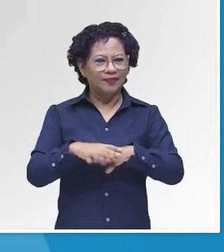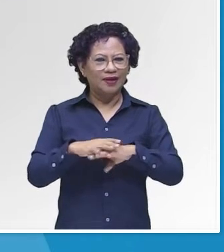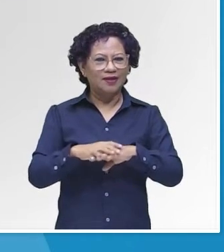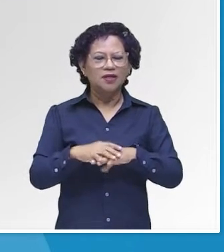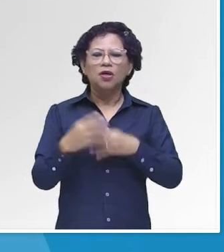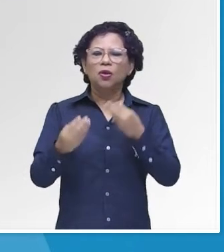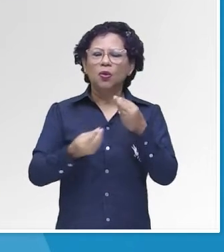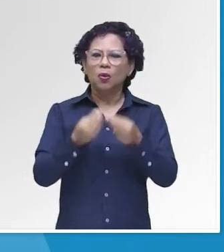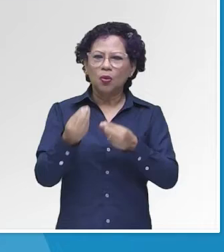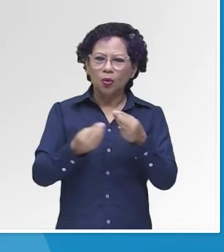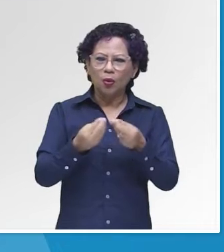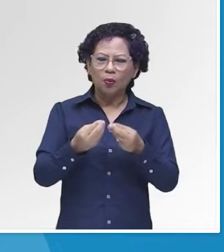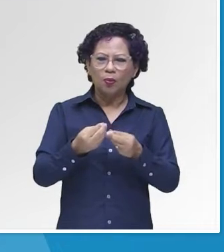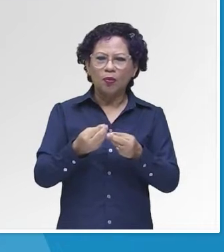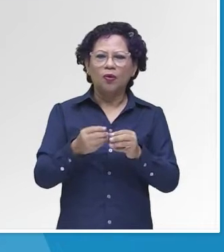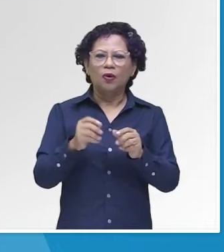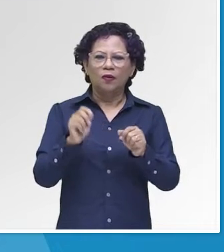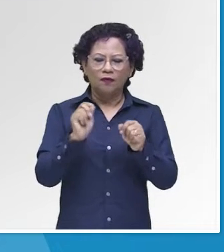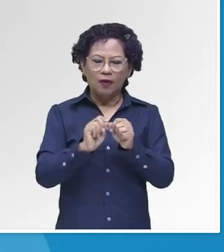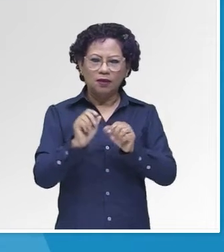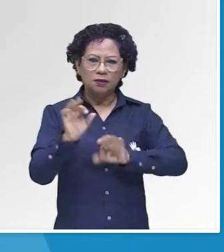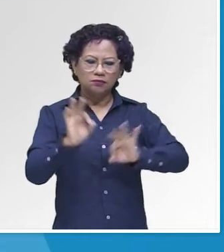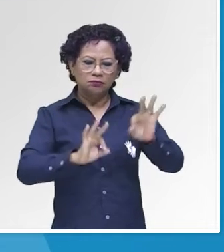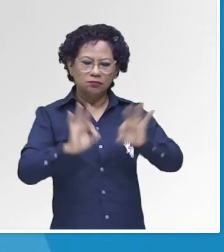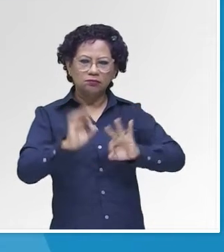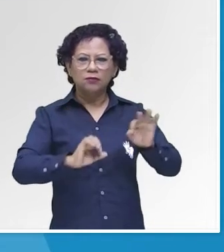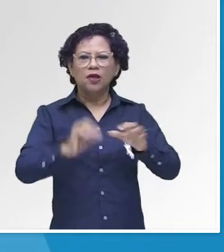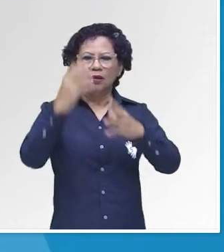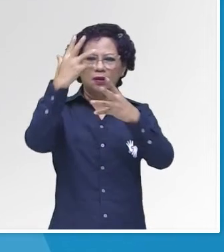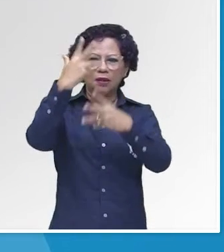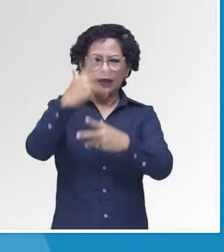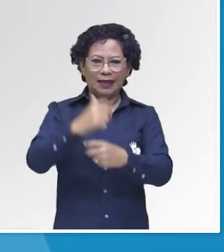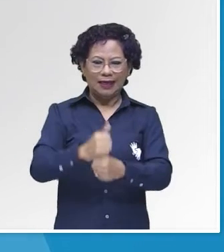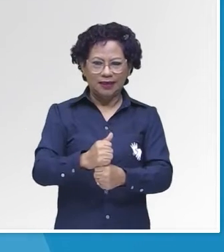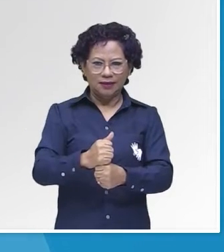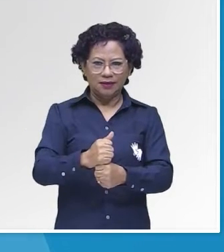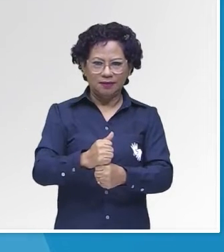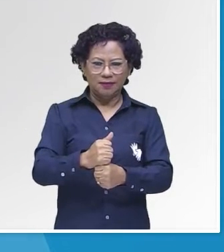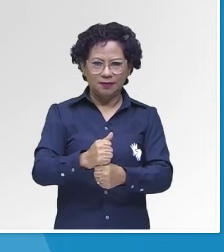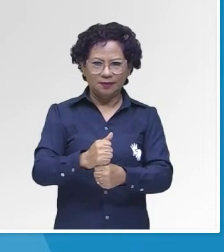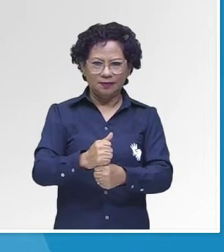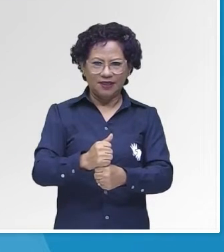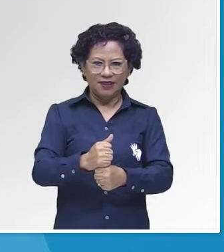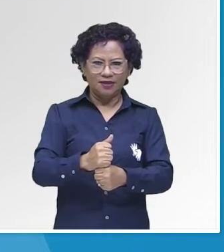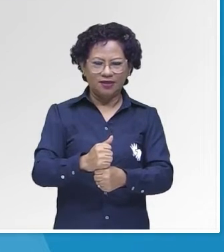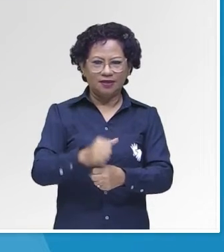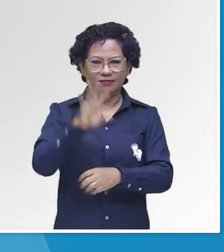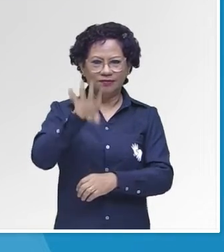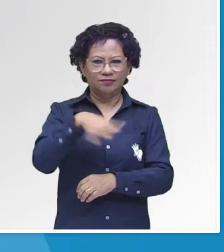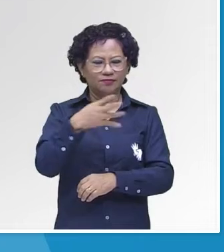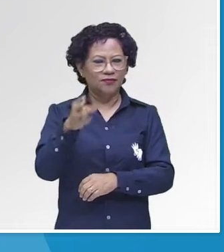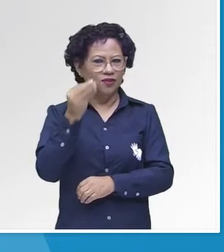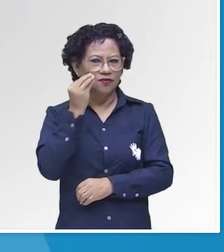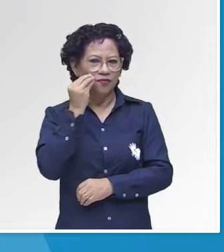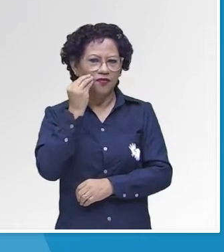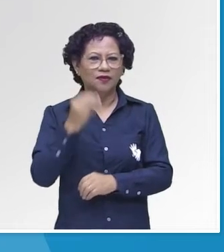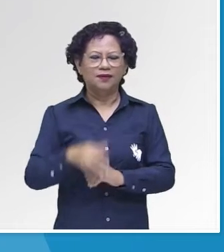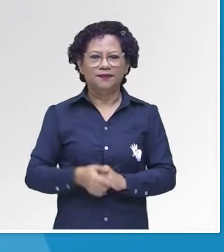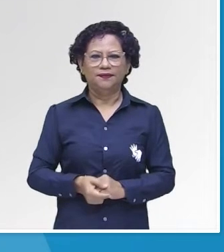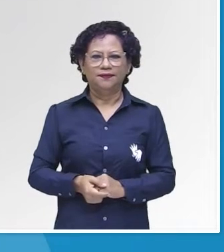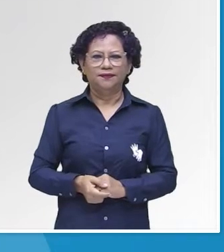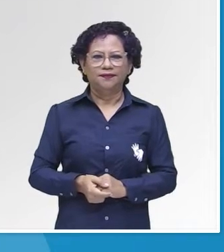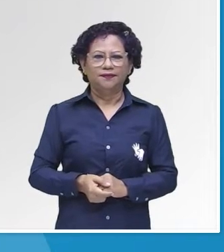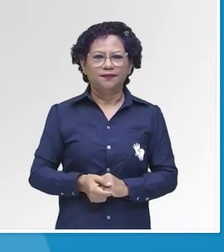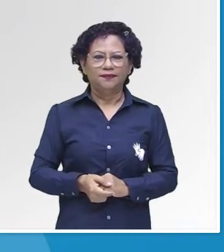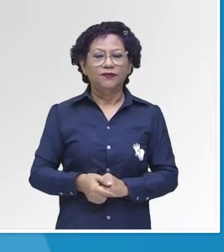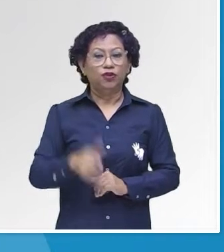vista da média aritmética, da estatística, como é que esses valores dessas notas se comportam. Vamos então aqui trazer para vocês esses valores mais